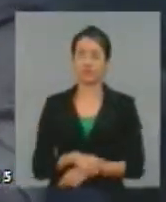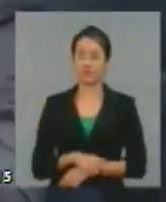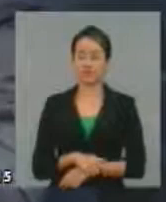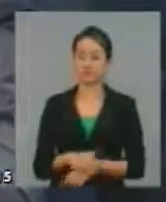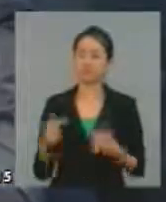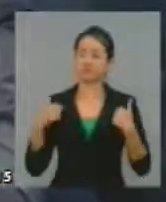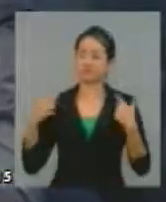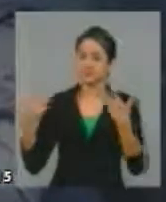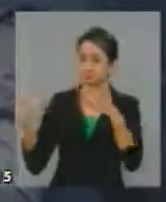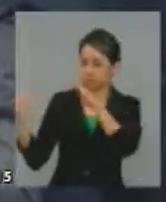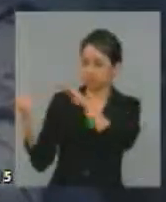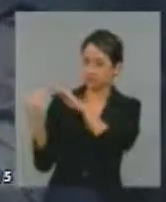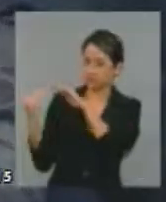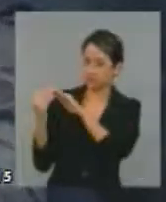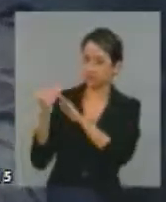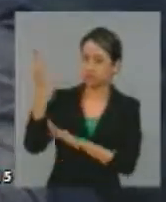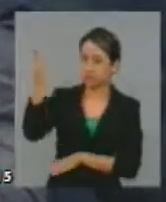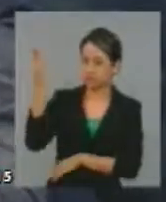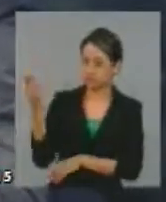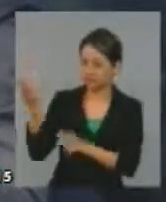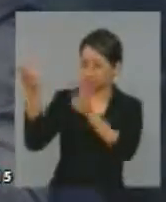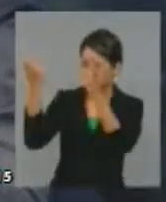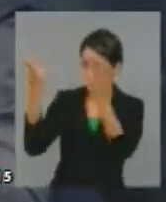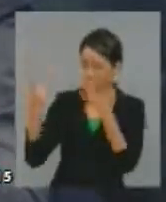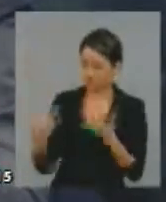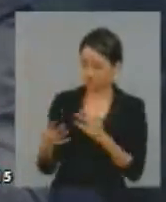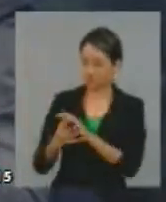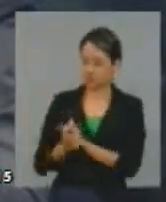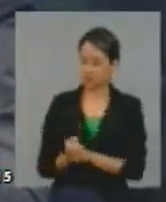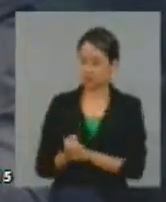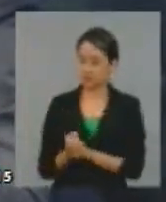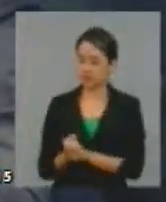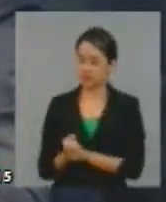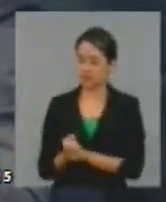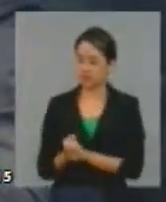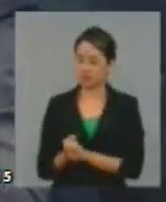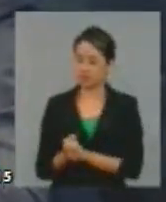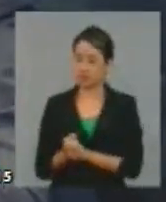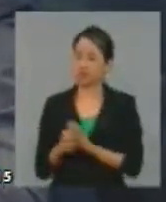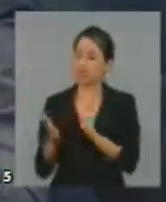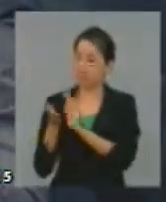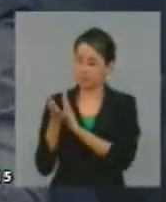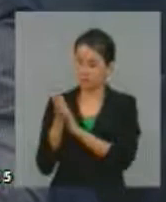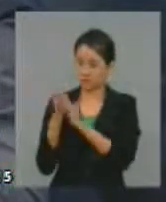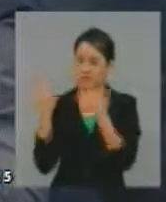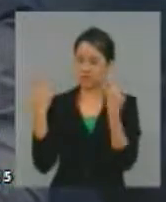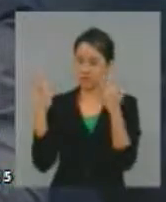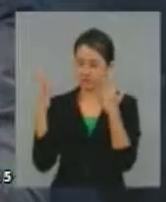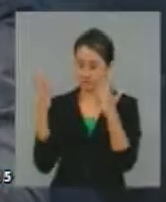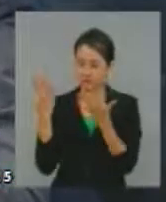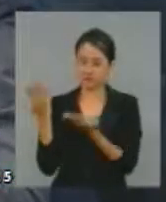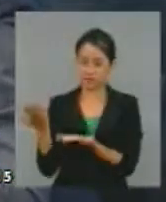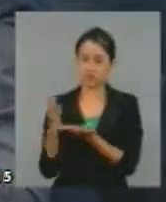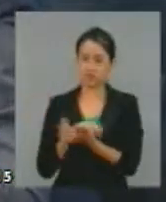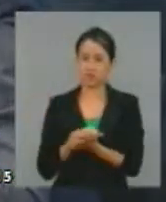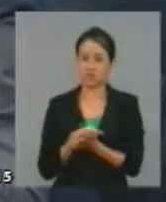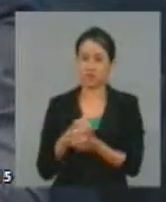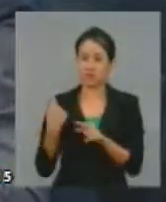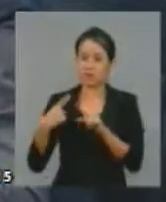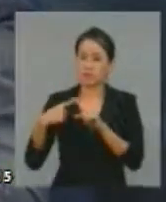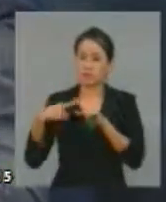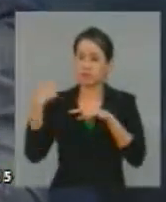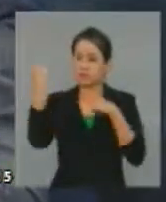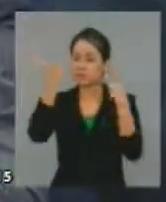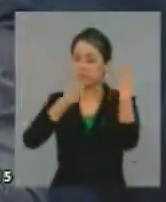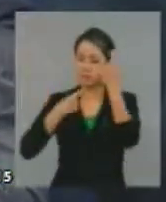me associar, de fato, ao seu pronunciamento e parabenizar a Vossa Excelência, porque essa